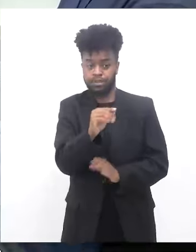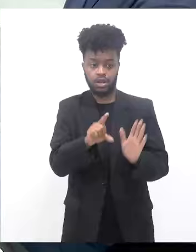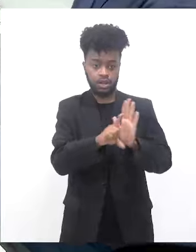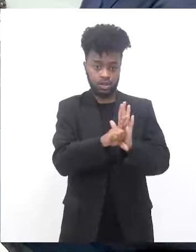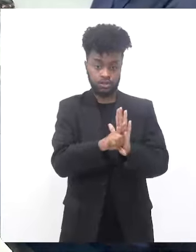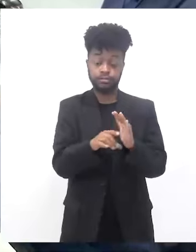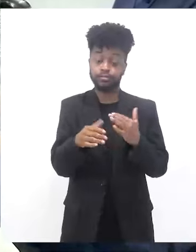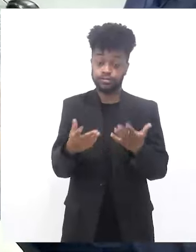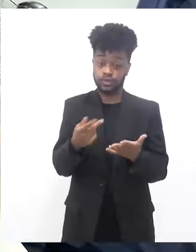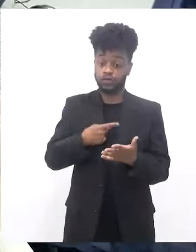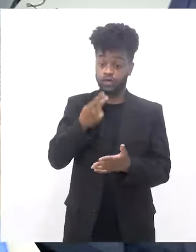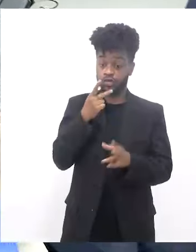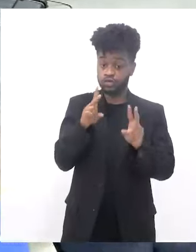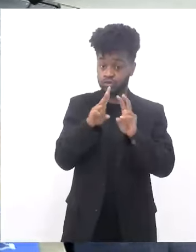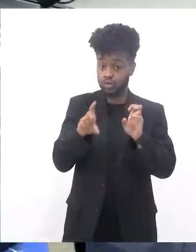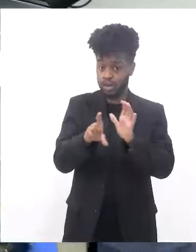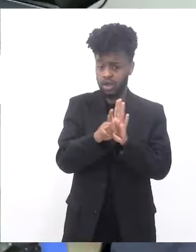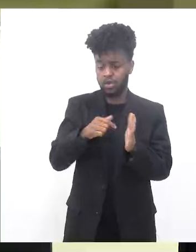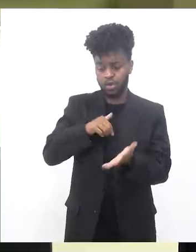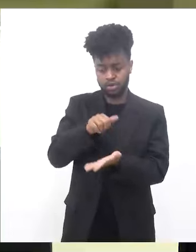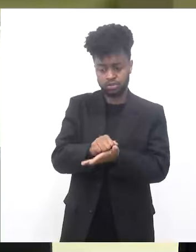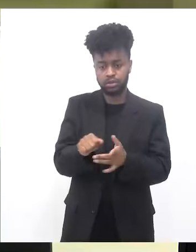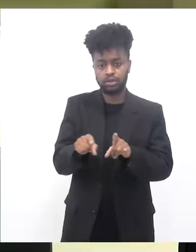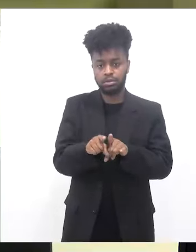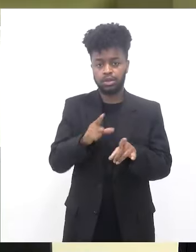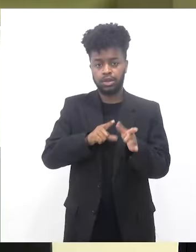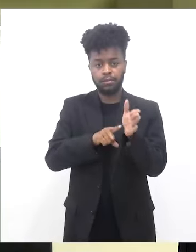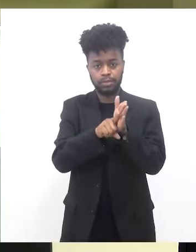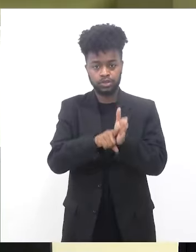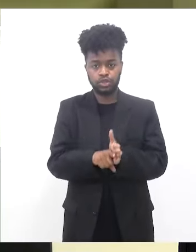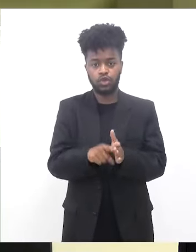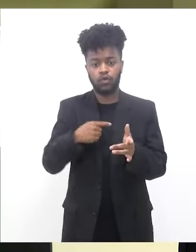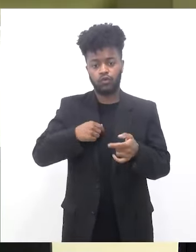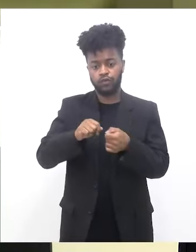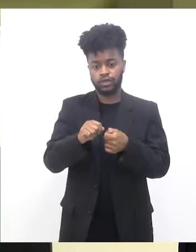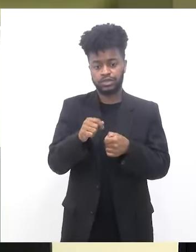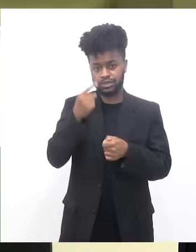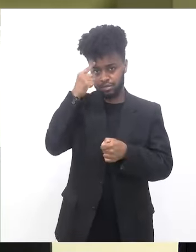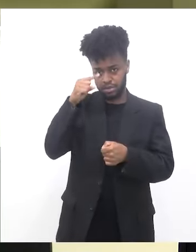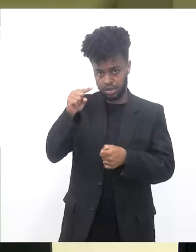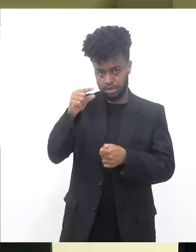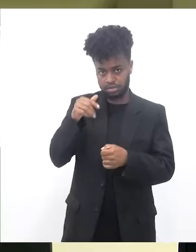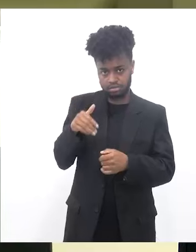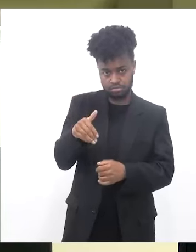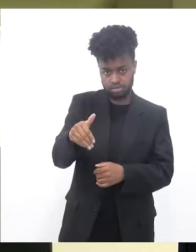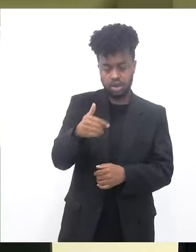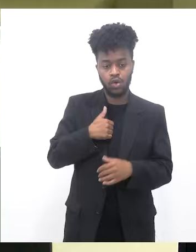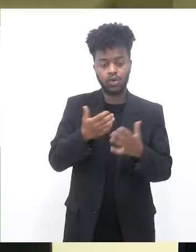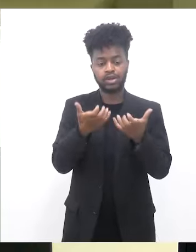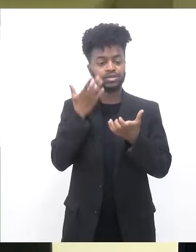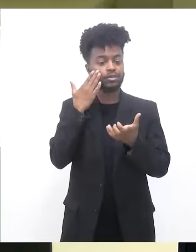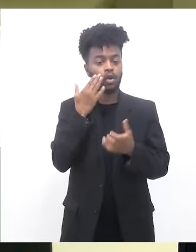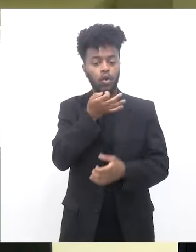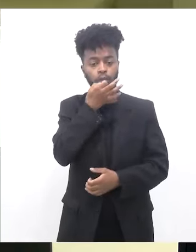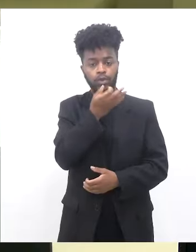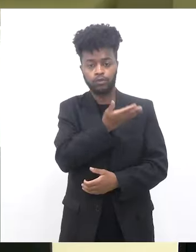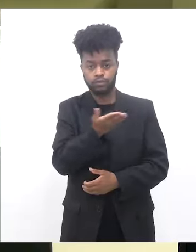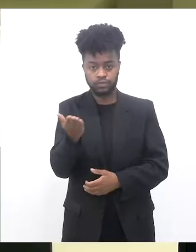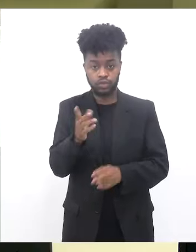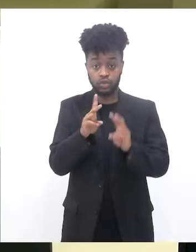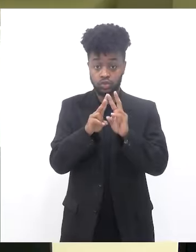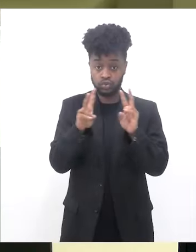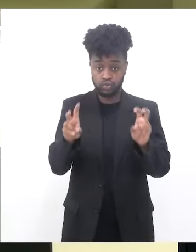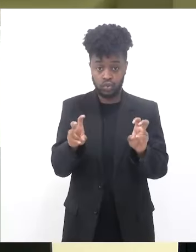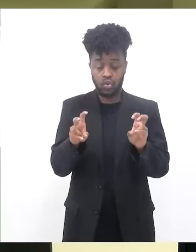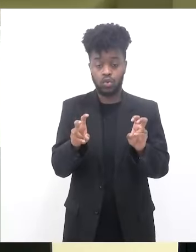Então... Bom, falando em lei, eu até anotei aqui uma pesquisa que eu fiz essa semana e eu queria ouvir a opinião de